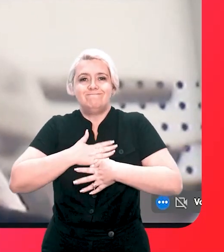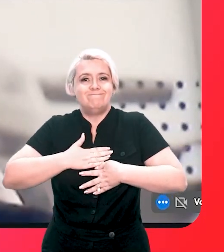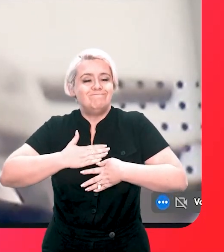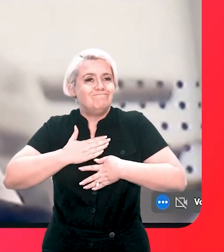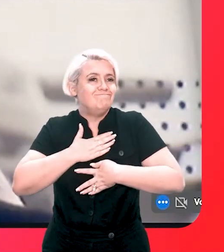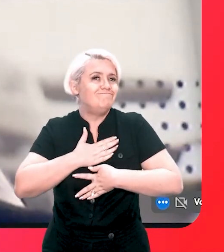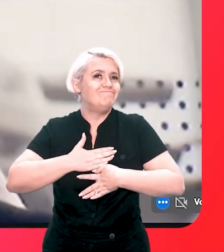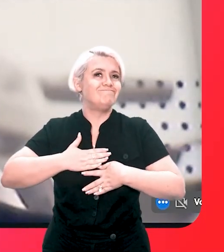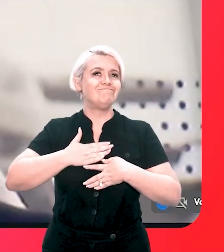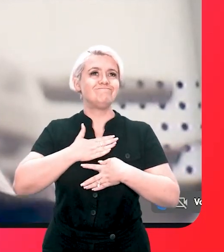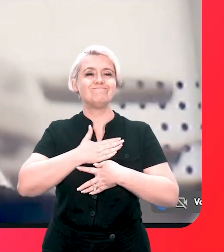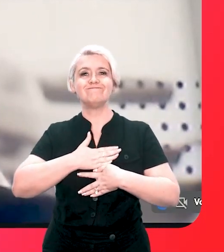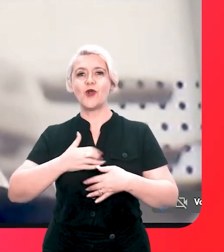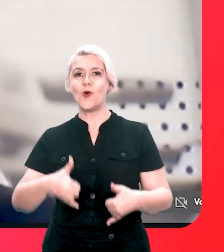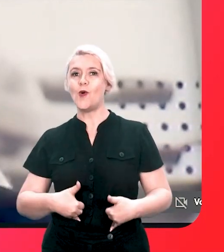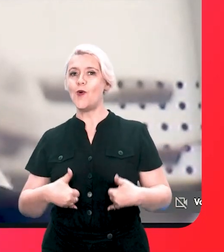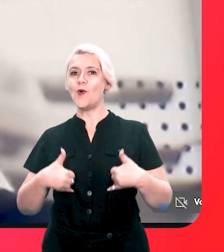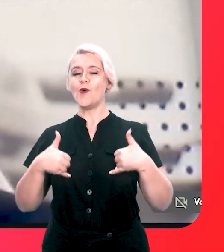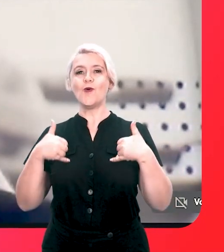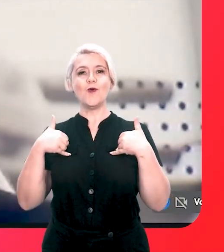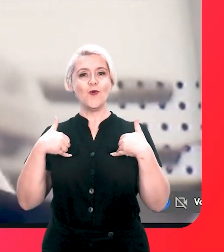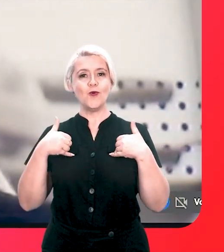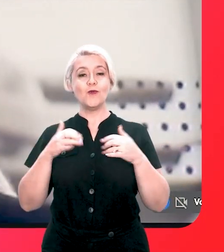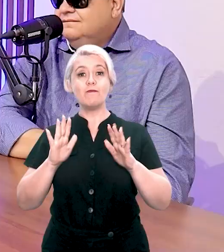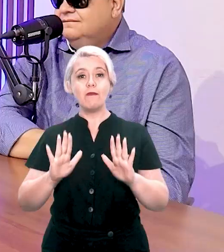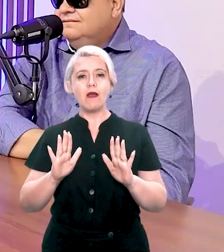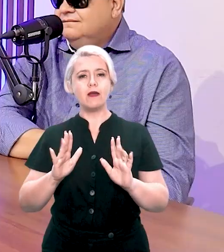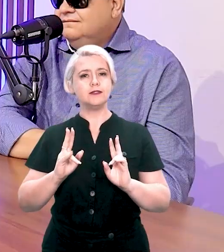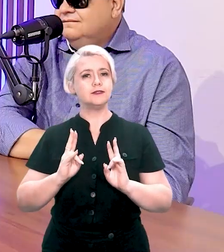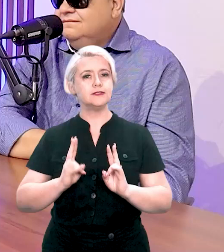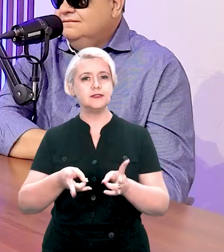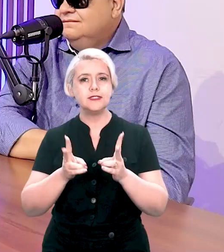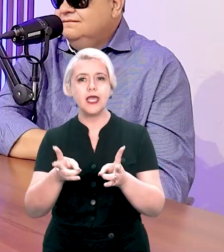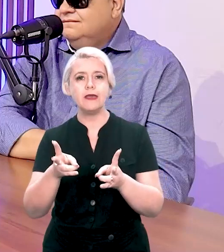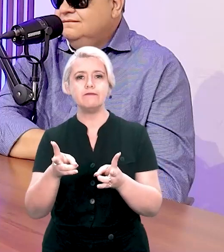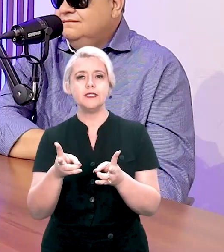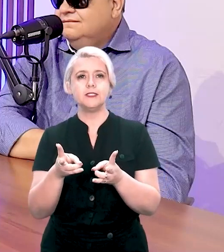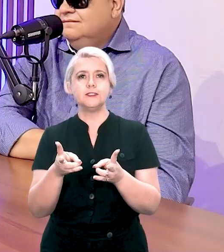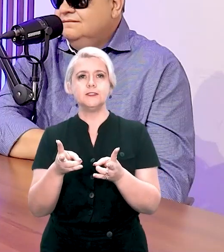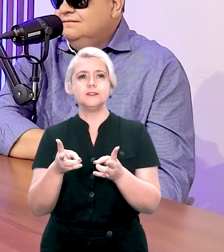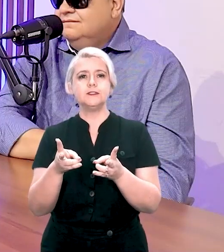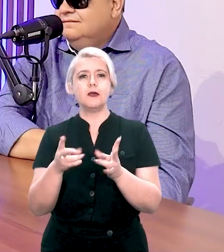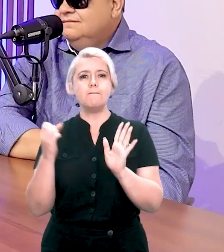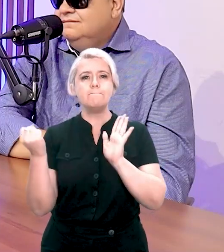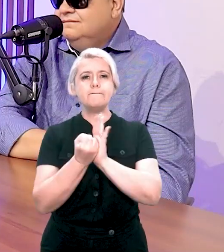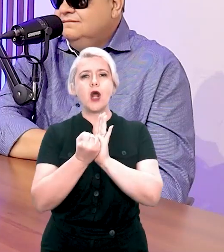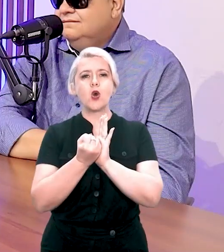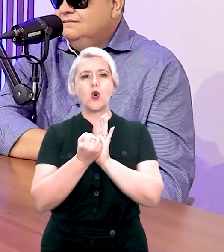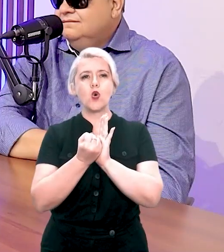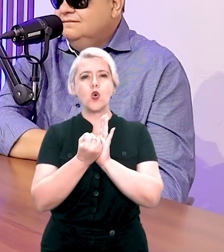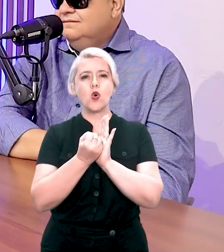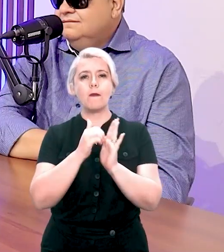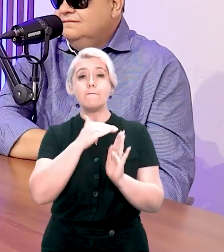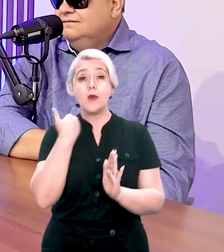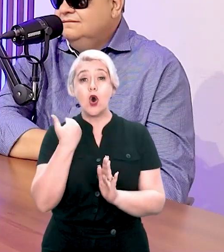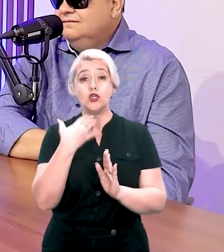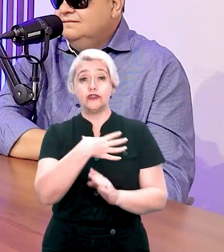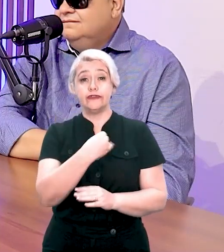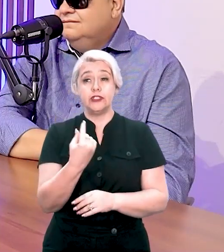muito, assim, orgulhosos, mas sempre aquela perda lá no início que a gente teve,